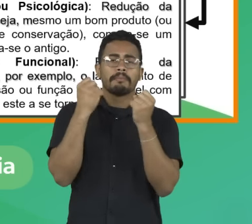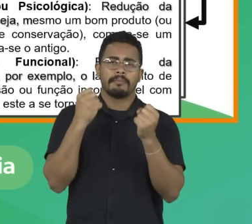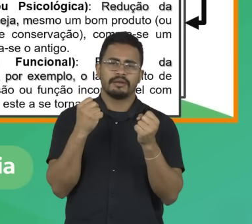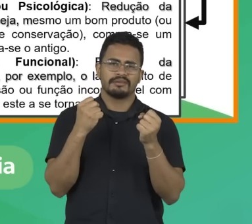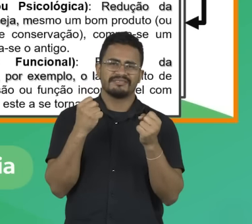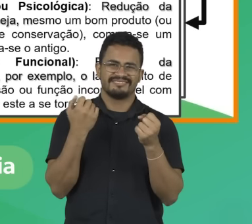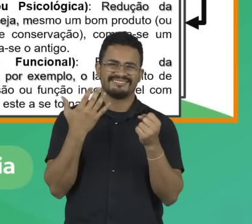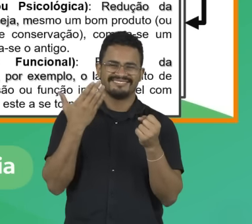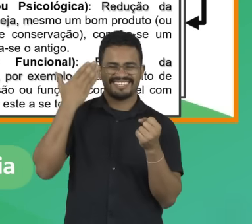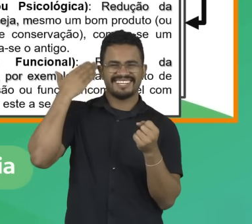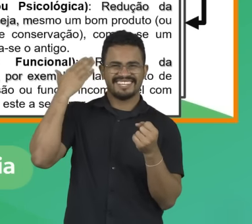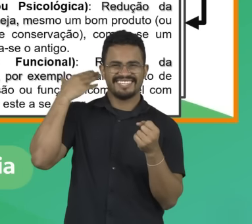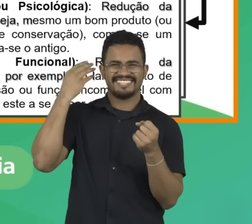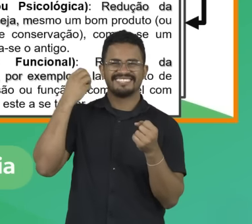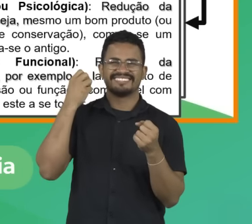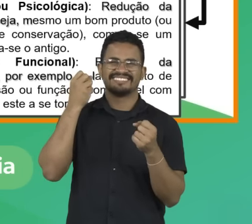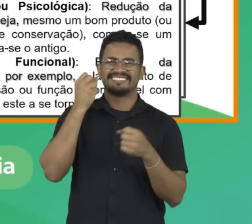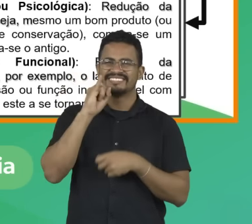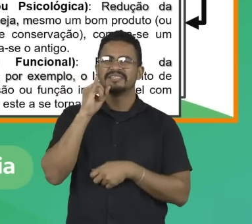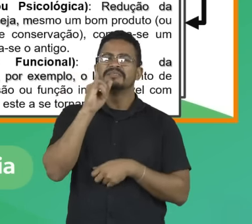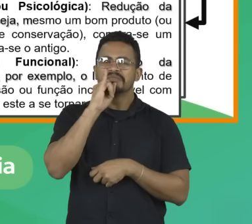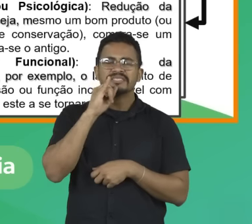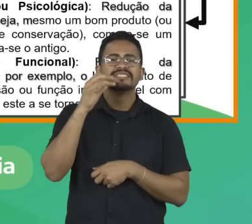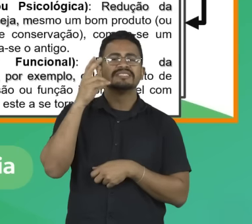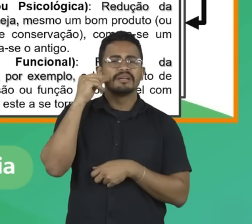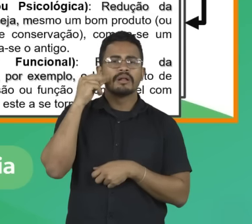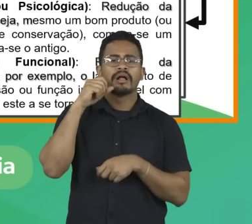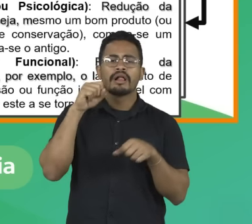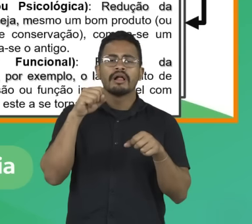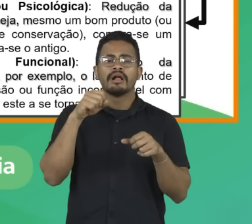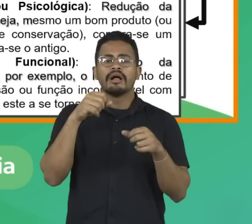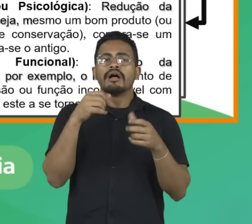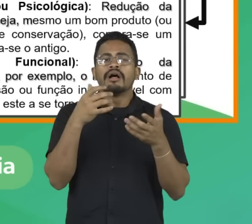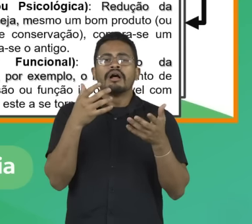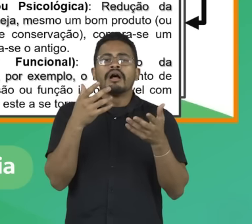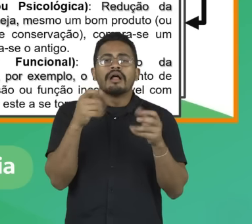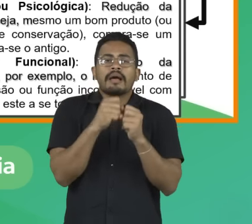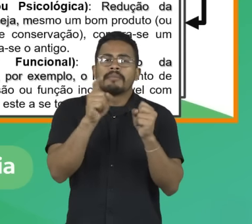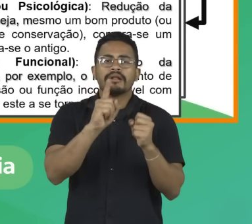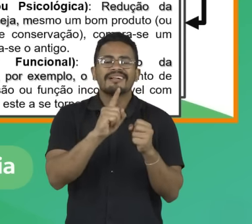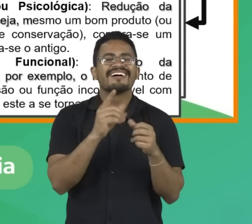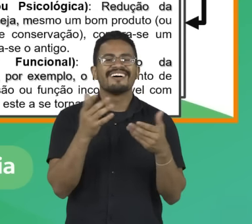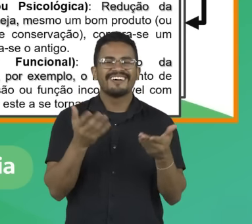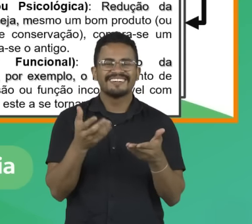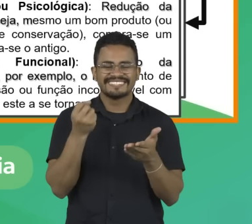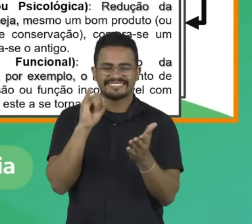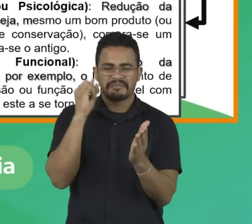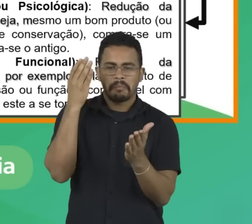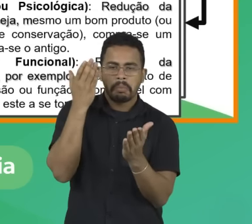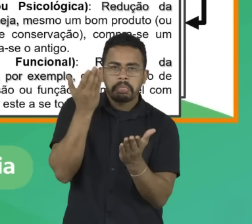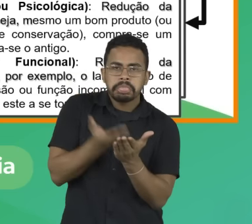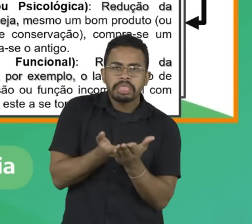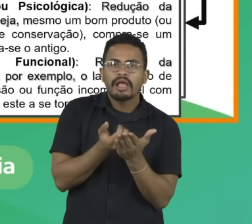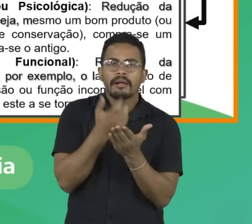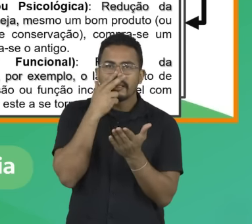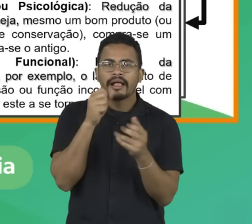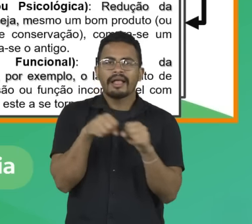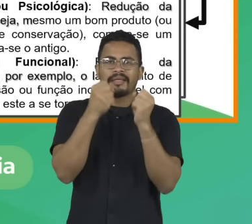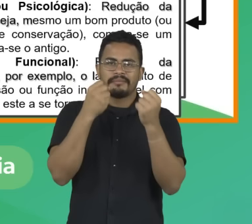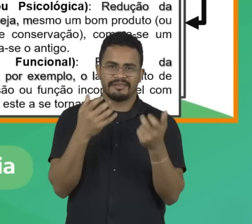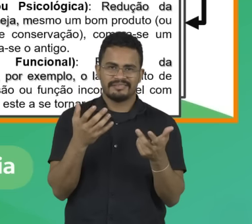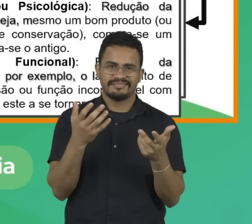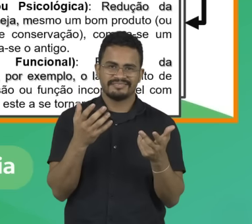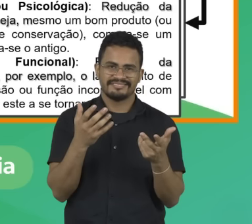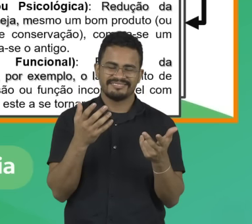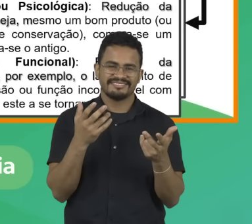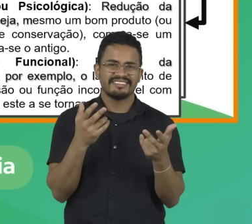se caísse um Nokia no chão, quebrava o chão, hoje o celular quebra antes de chegar no chão. Então, muitas vezes esse reparo não